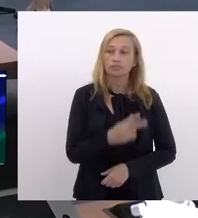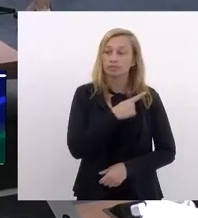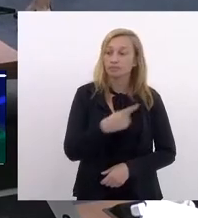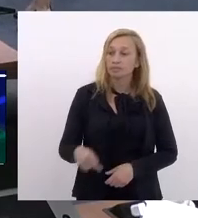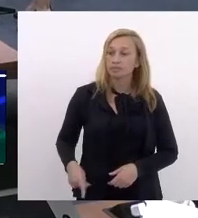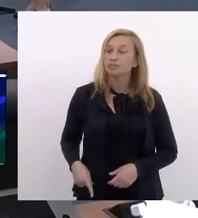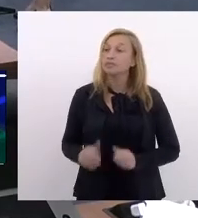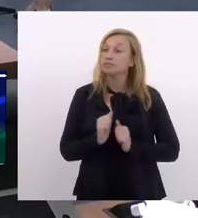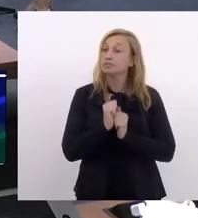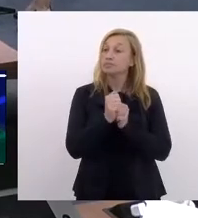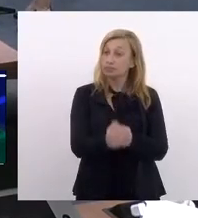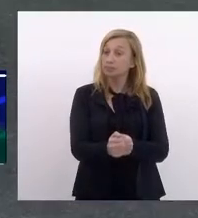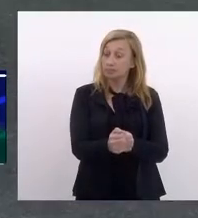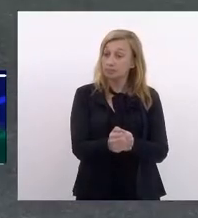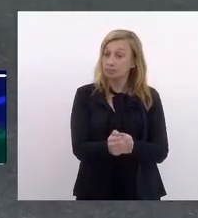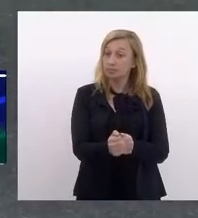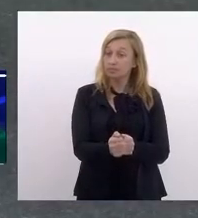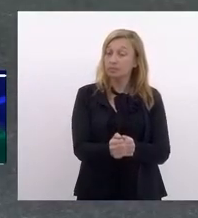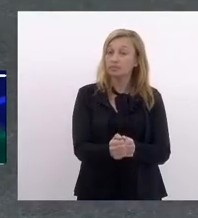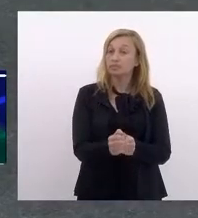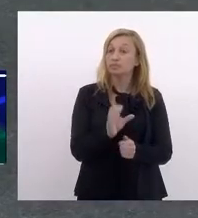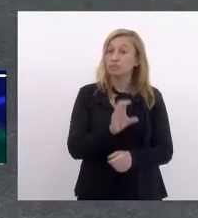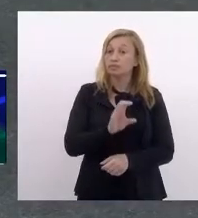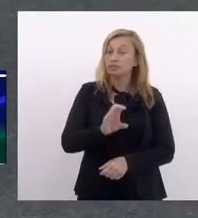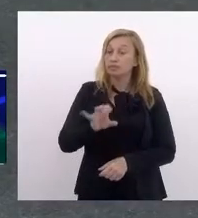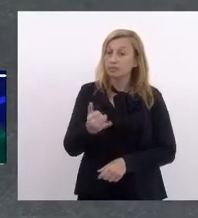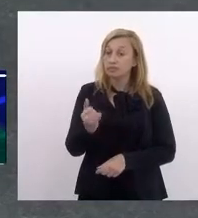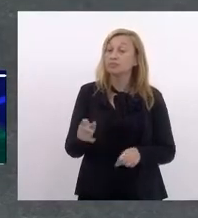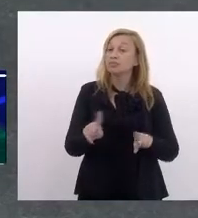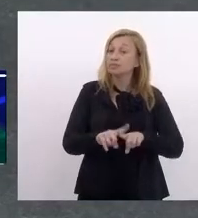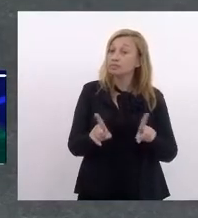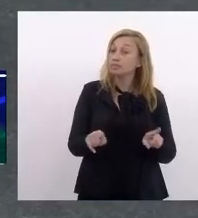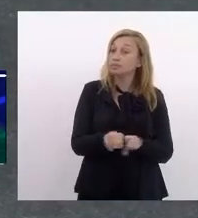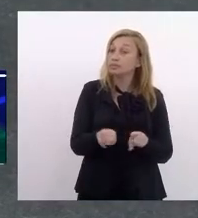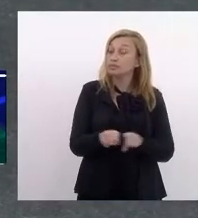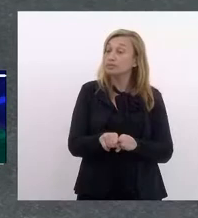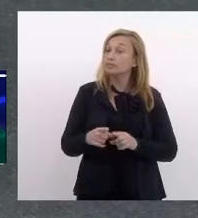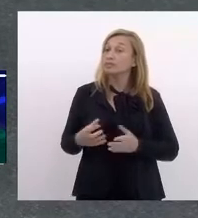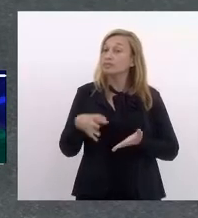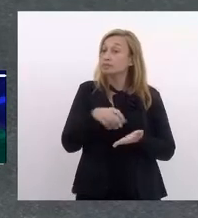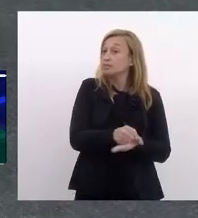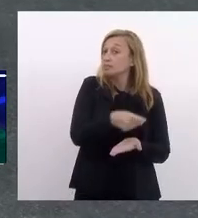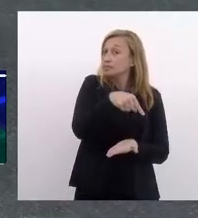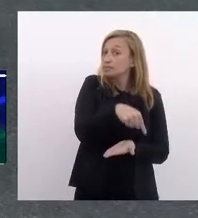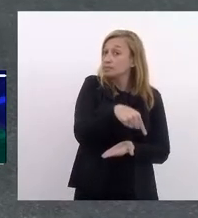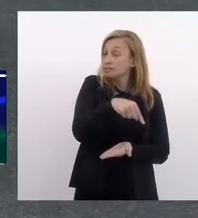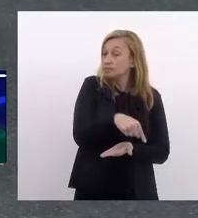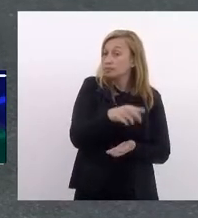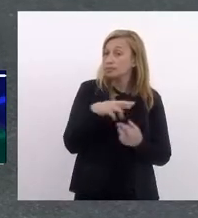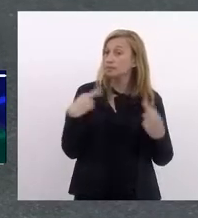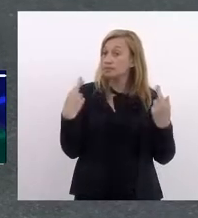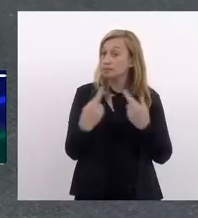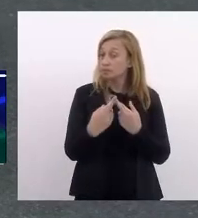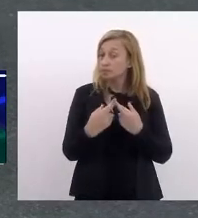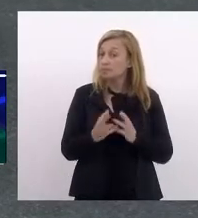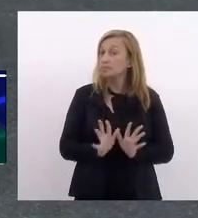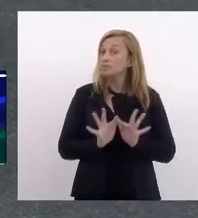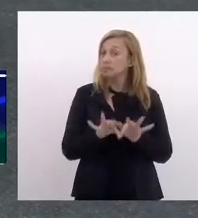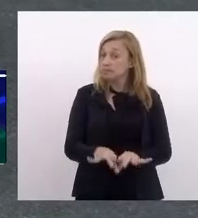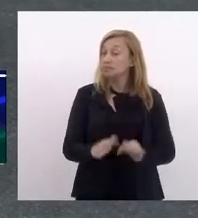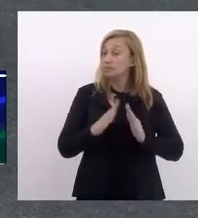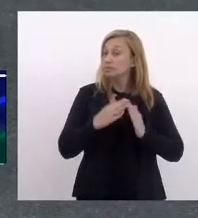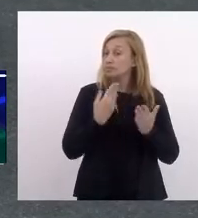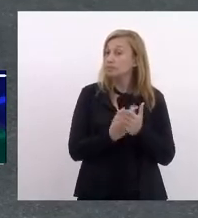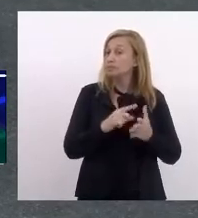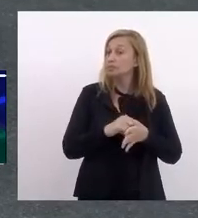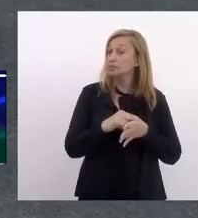Presidente, eu vou acompanhar o parecer da CCJ, mas também quero registrar aqui que ao término da reunião de